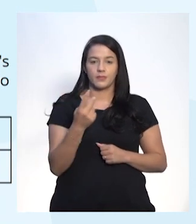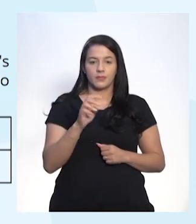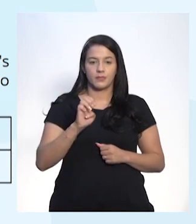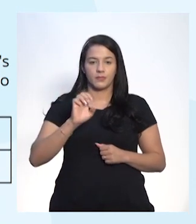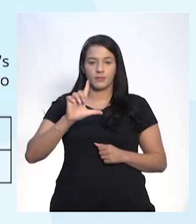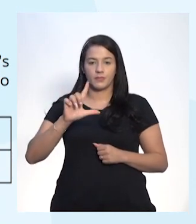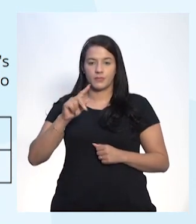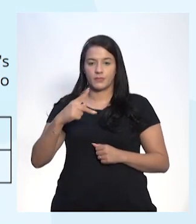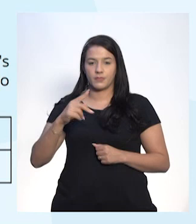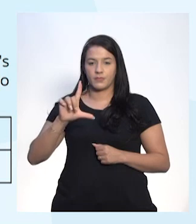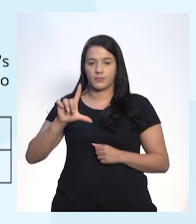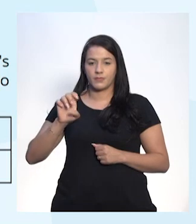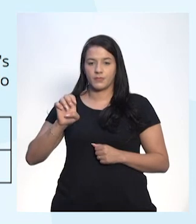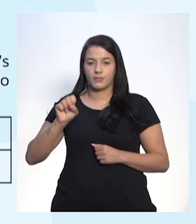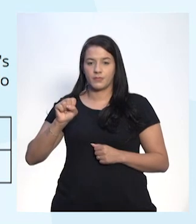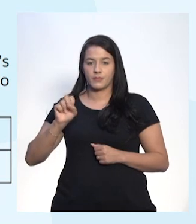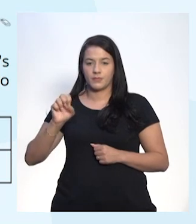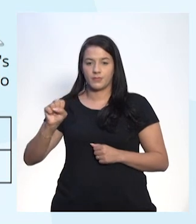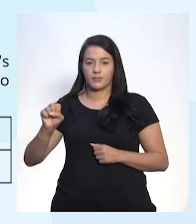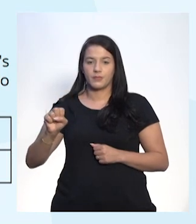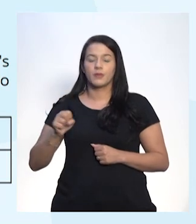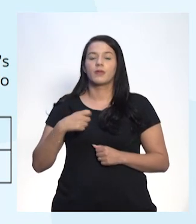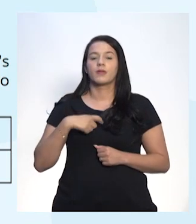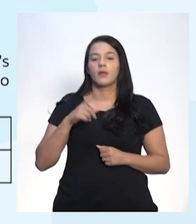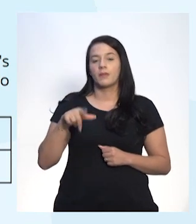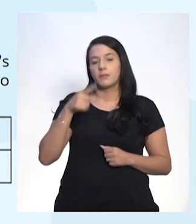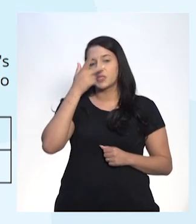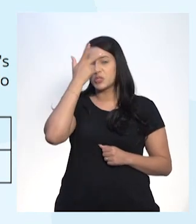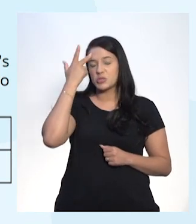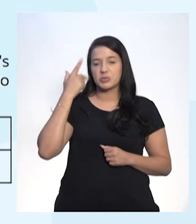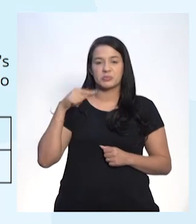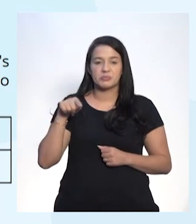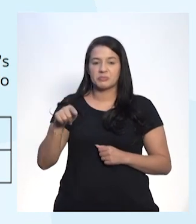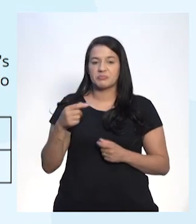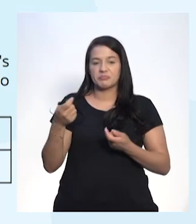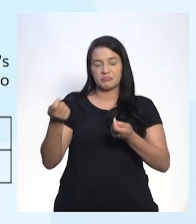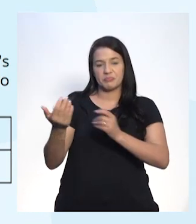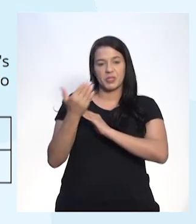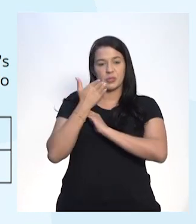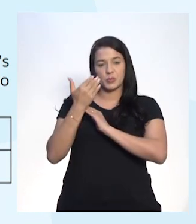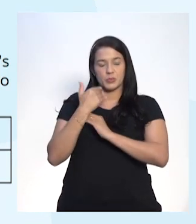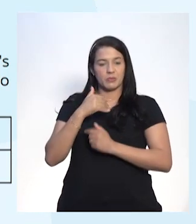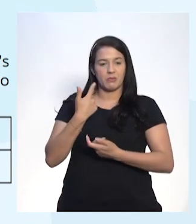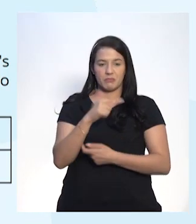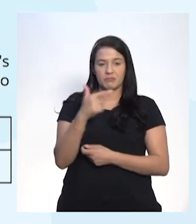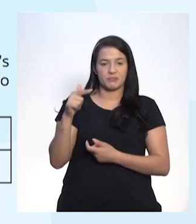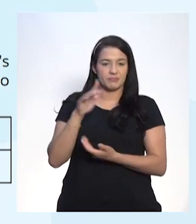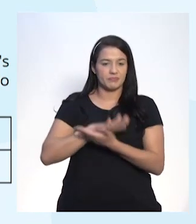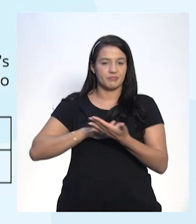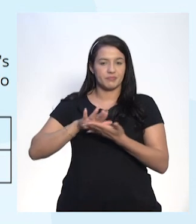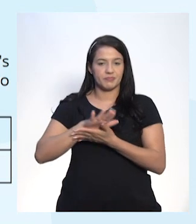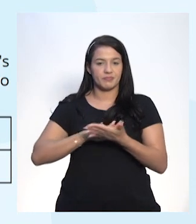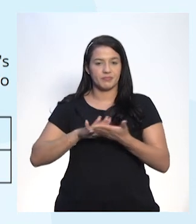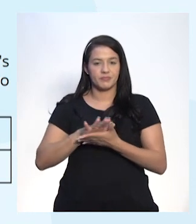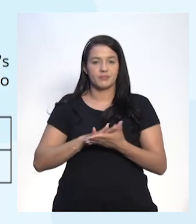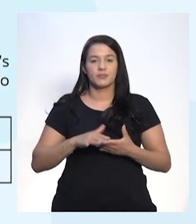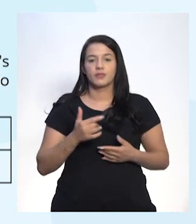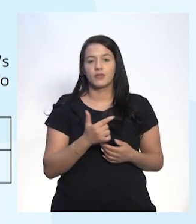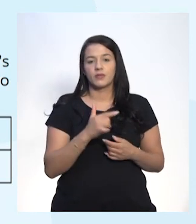tem muita serventia. E aí eu posso usar também a palavra, eu tenho a palavra